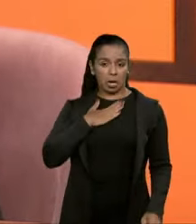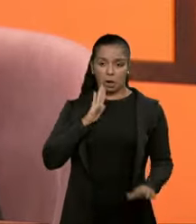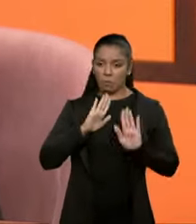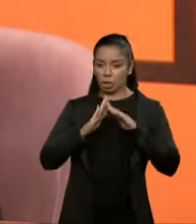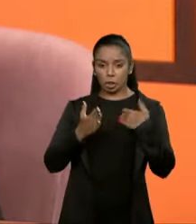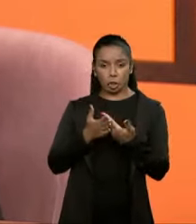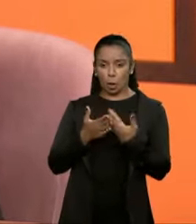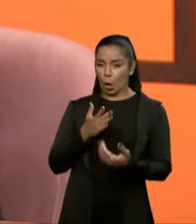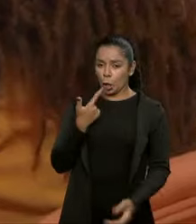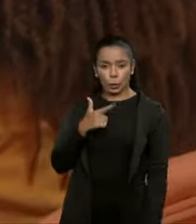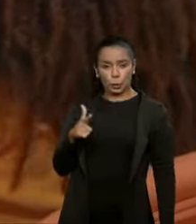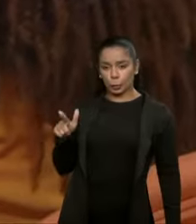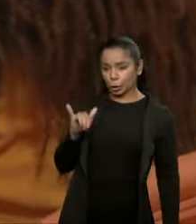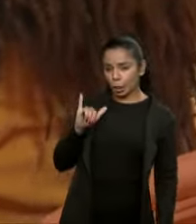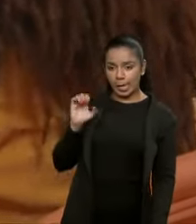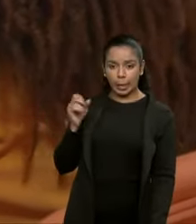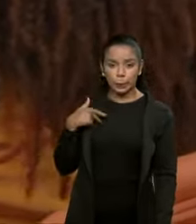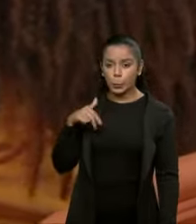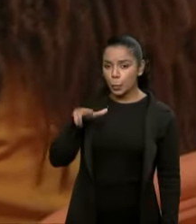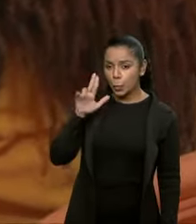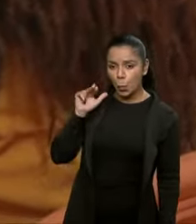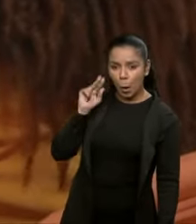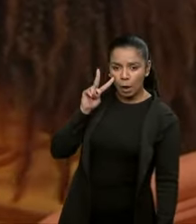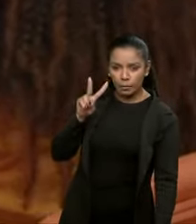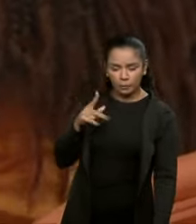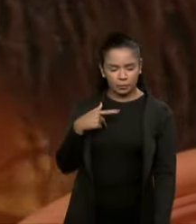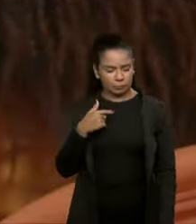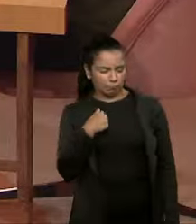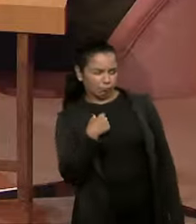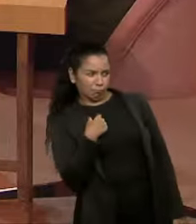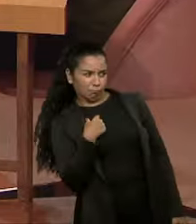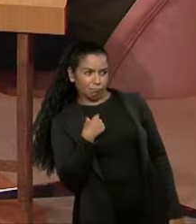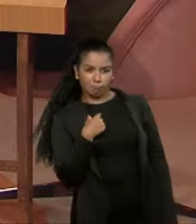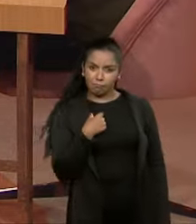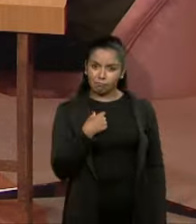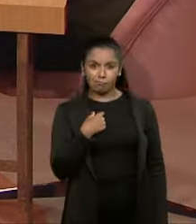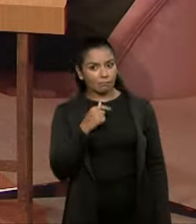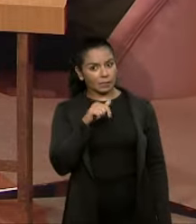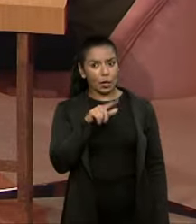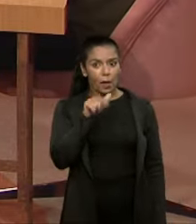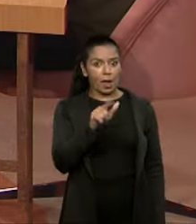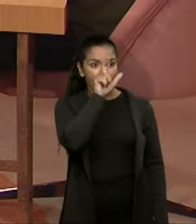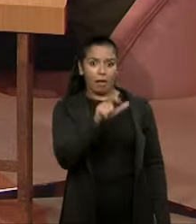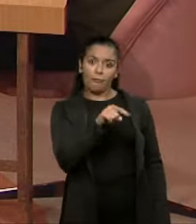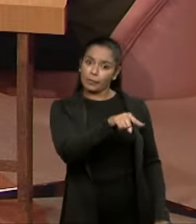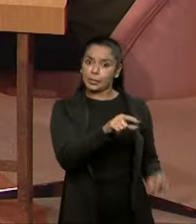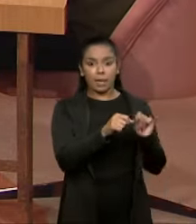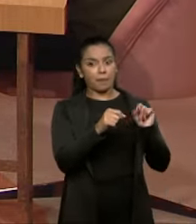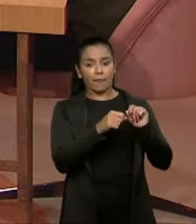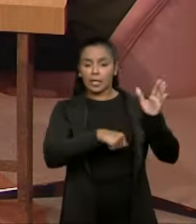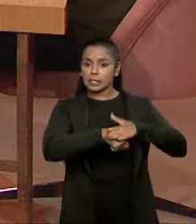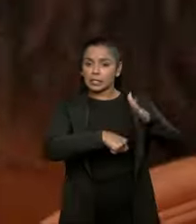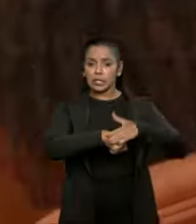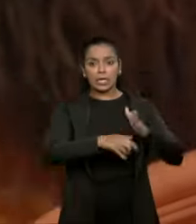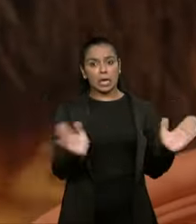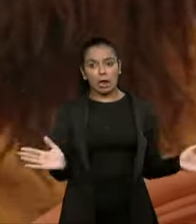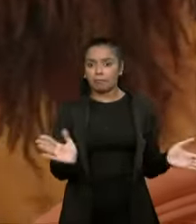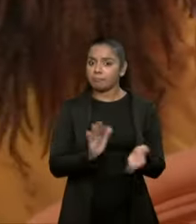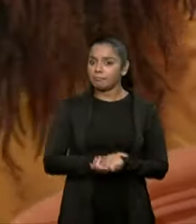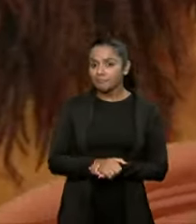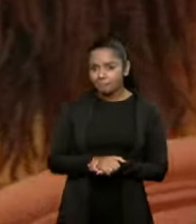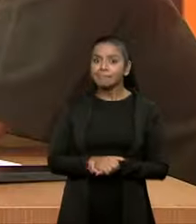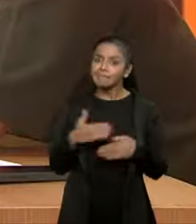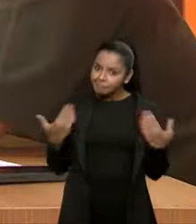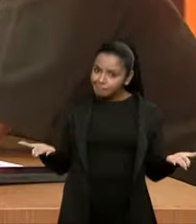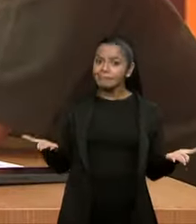nada disso. Eu imagina, nunca vi isso. Ué? Aí eu automaticamente falei, ó, então provavelmente era você. Ele era o braço. Ah, então era ele. É